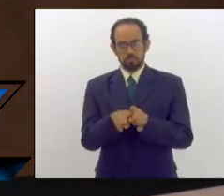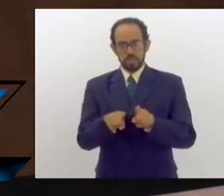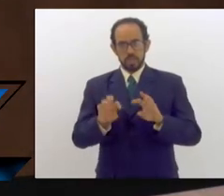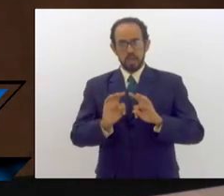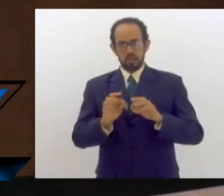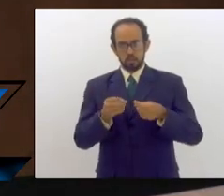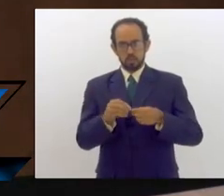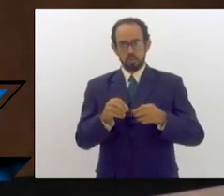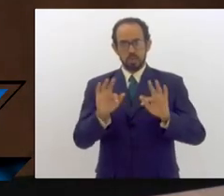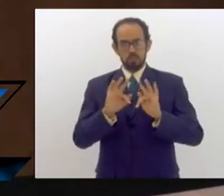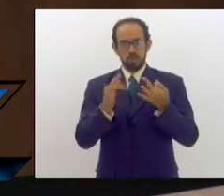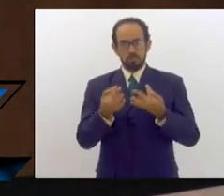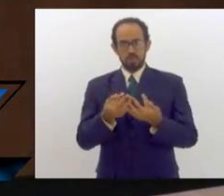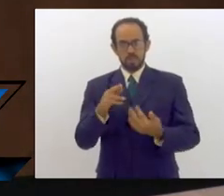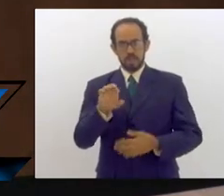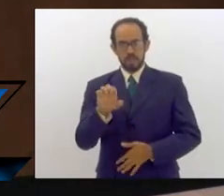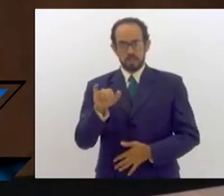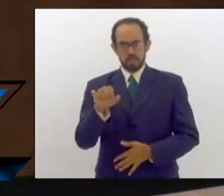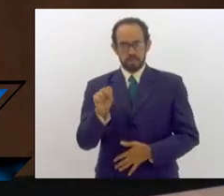Reis